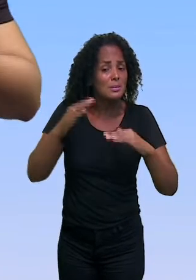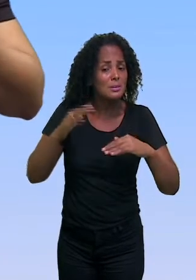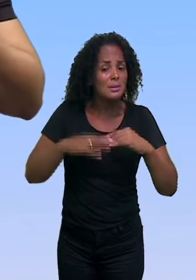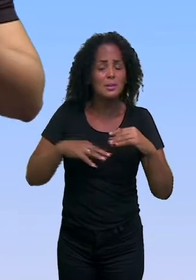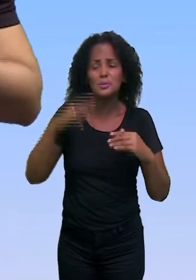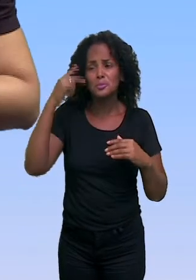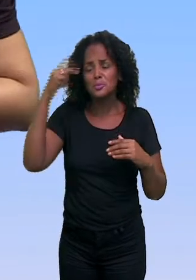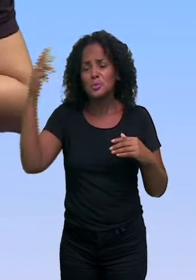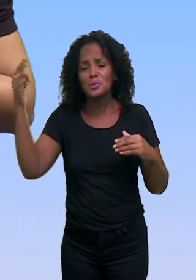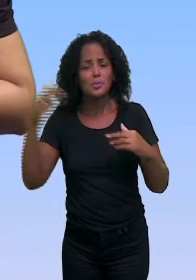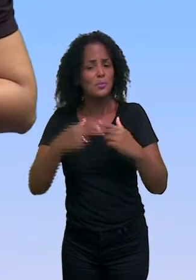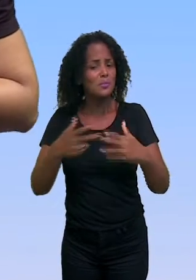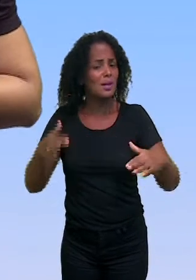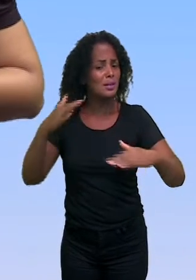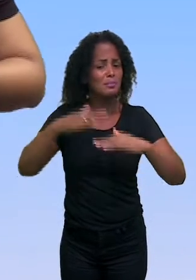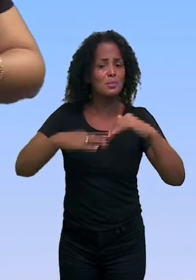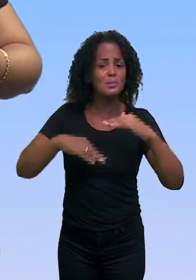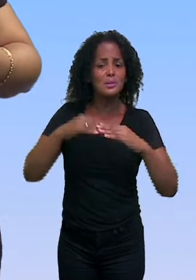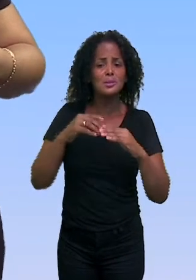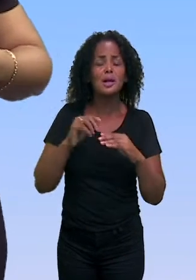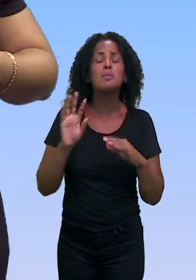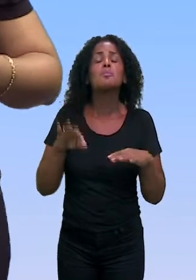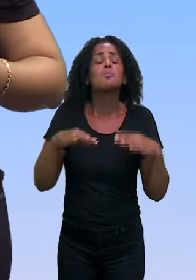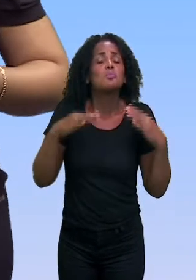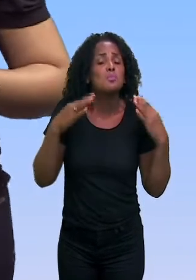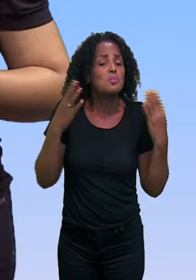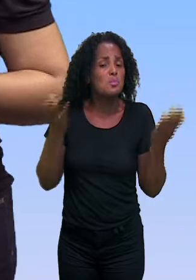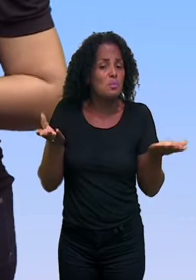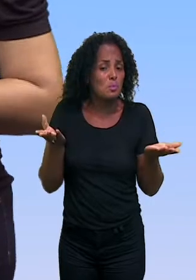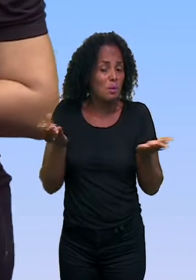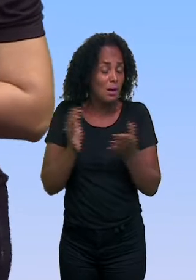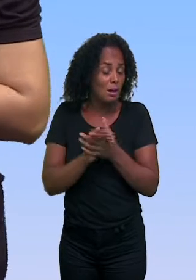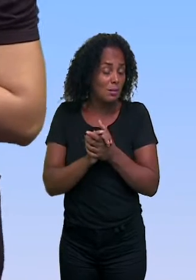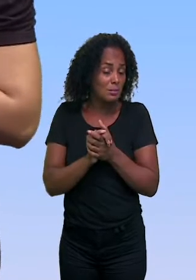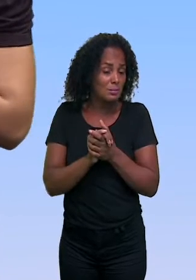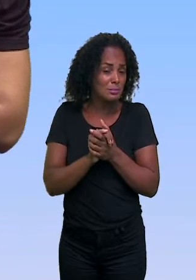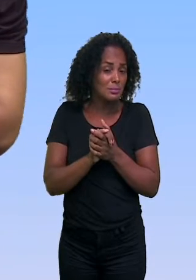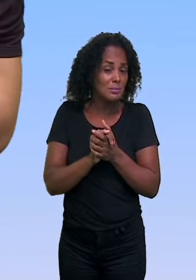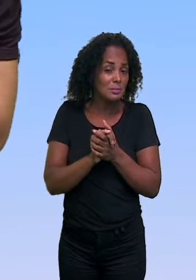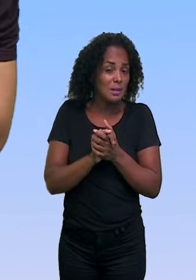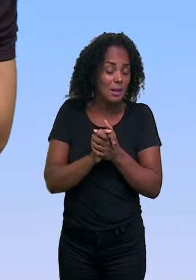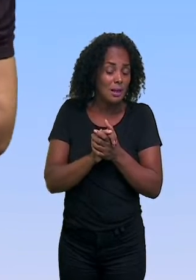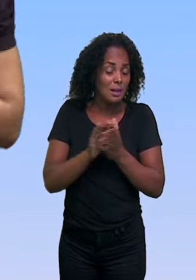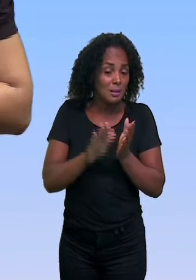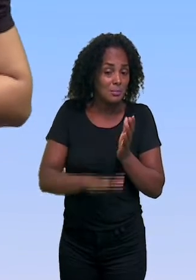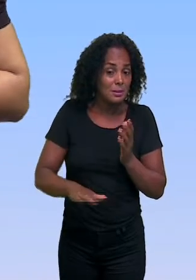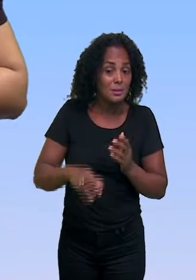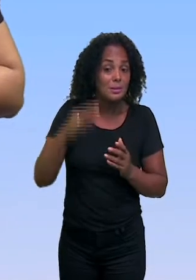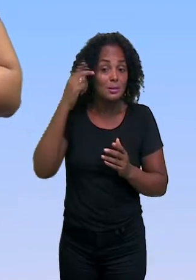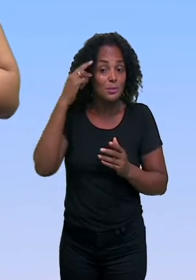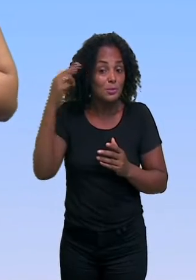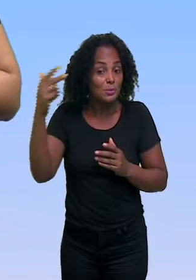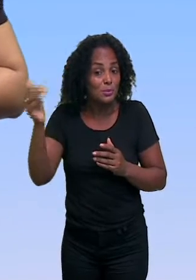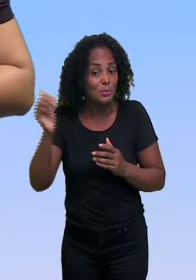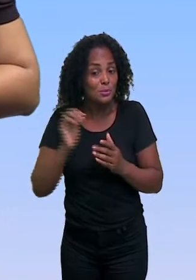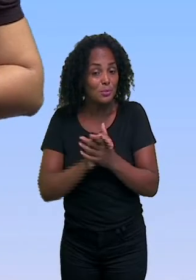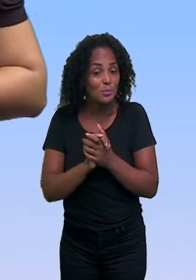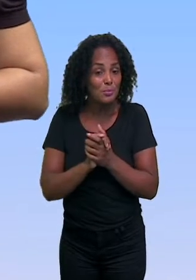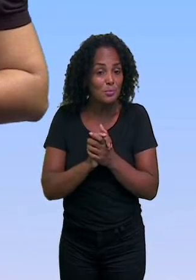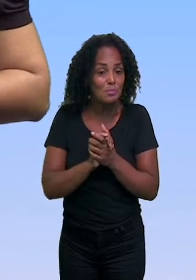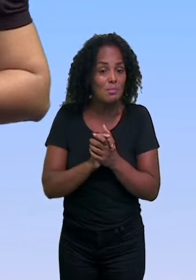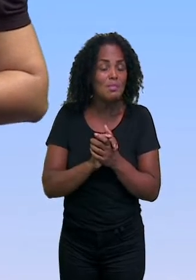fechas várias profissões vamos ver alguma dessas profissões que a Melody sonhou o que